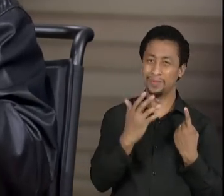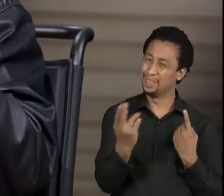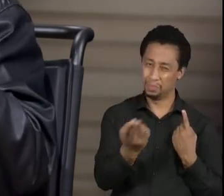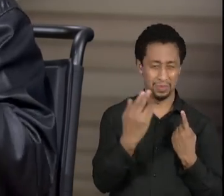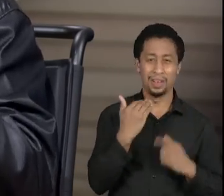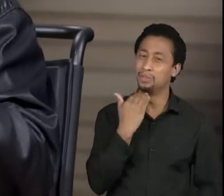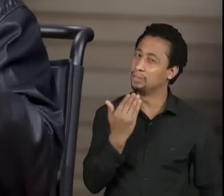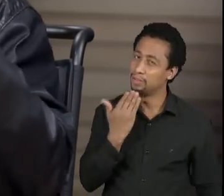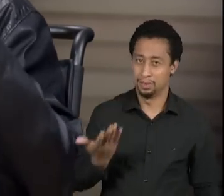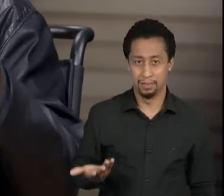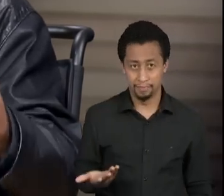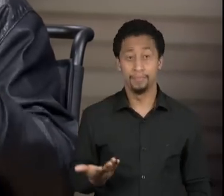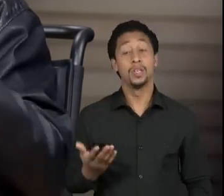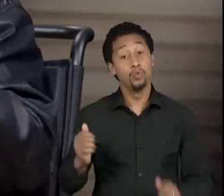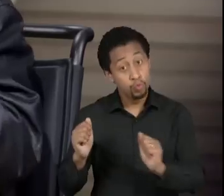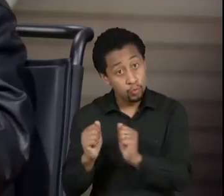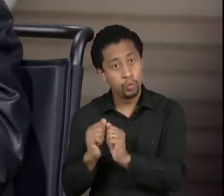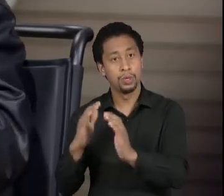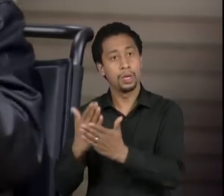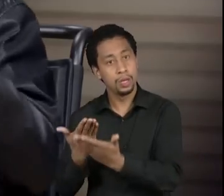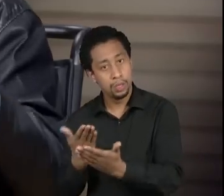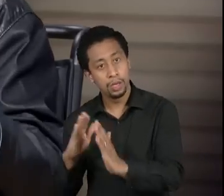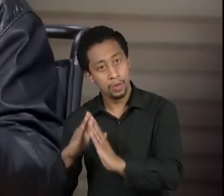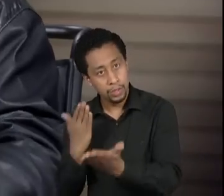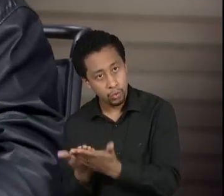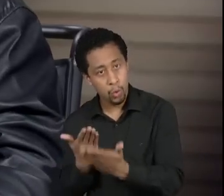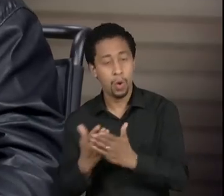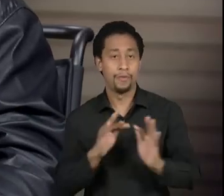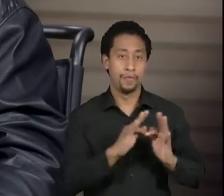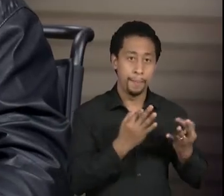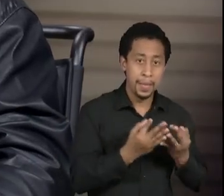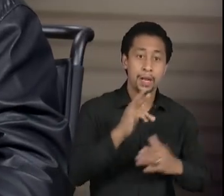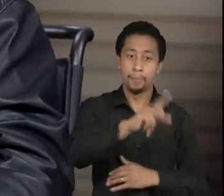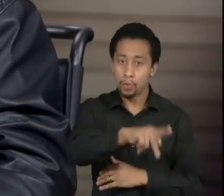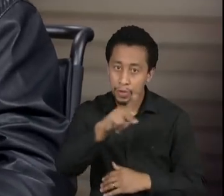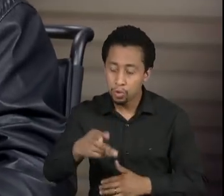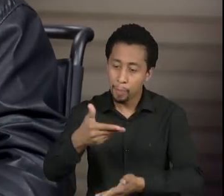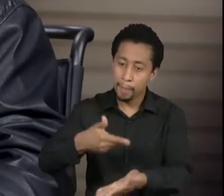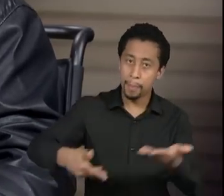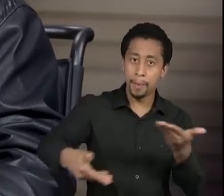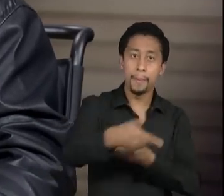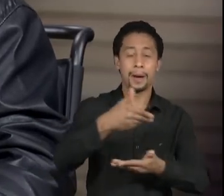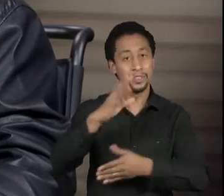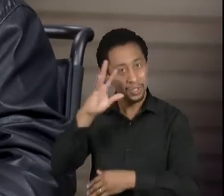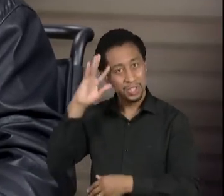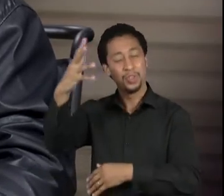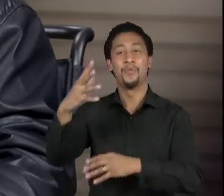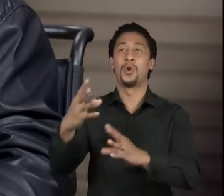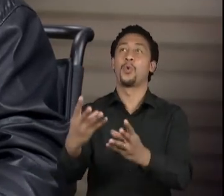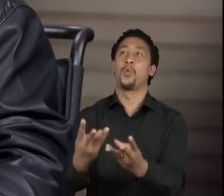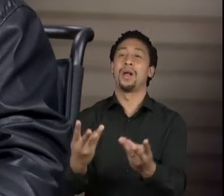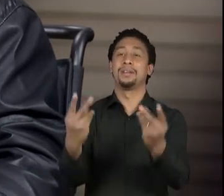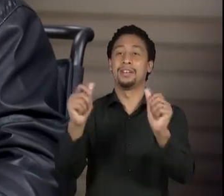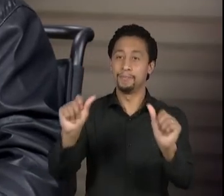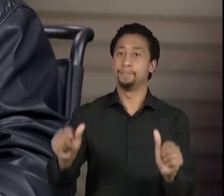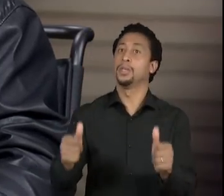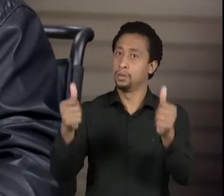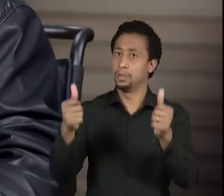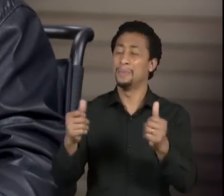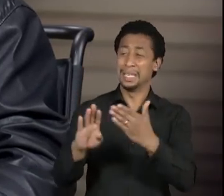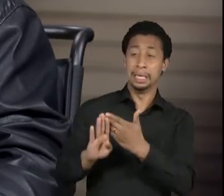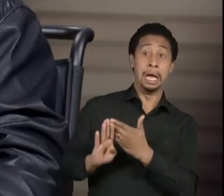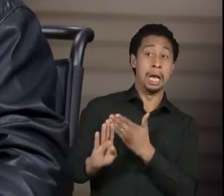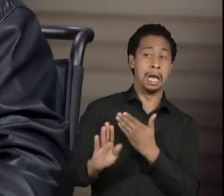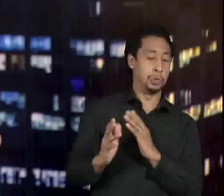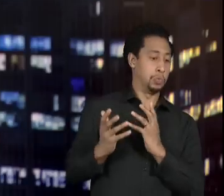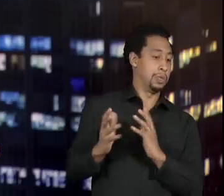escola, juntos, colaborando, família, escola, professores, é que nós vamos dar um salto de qualidade, não nos abstendo de participar desse